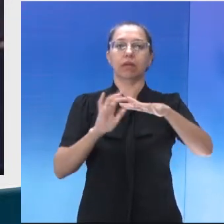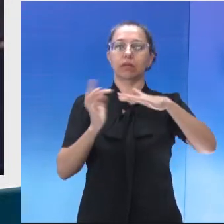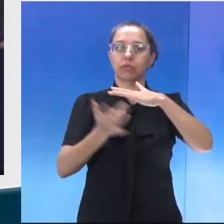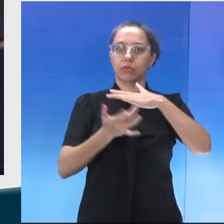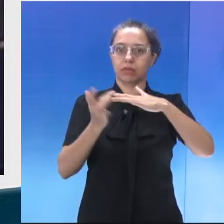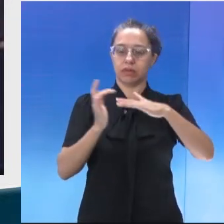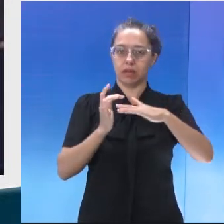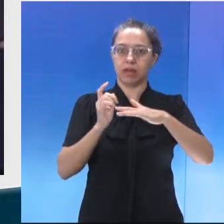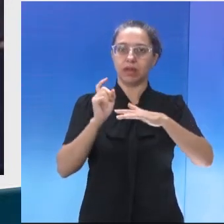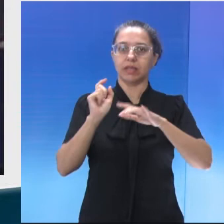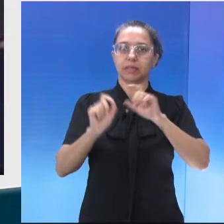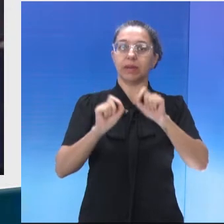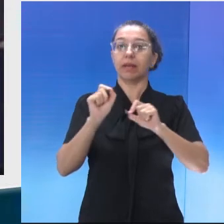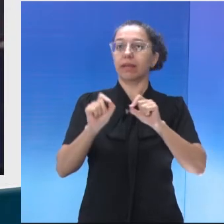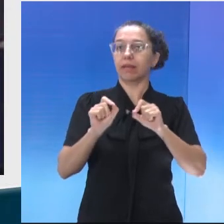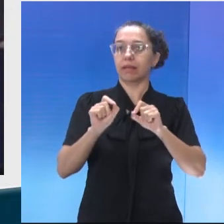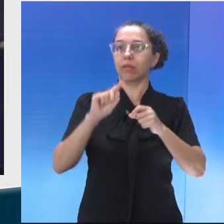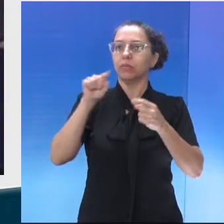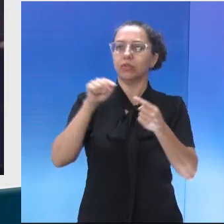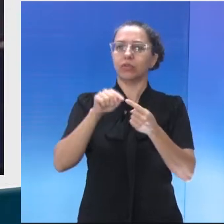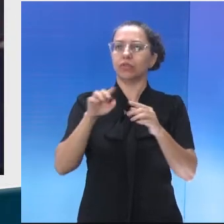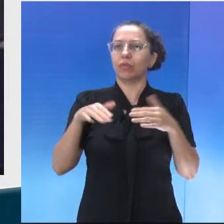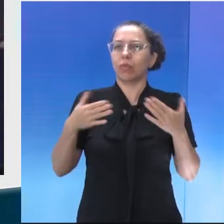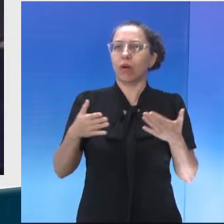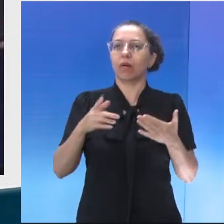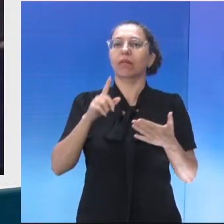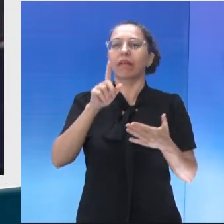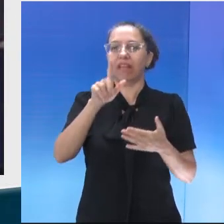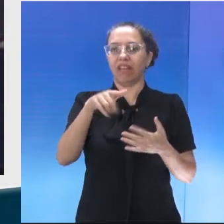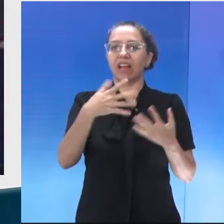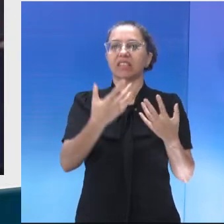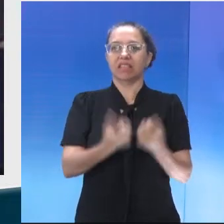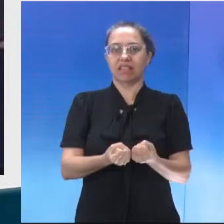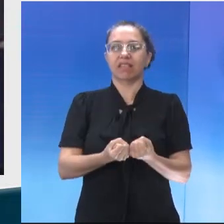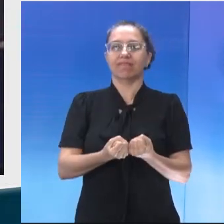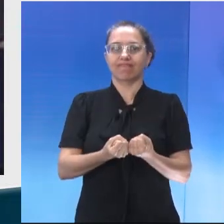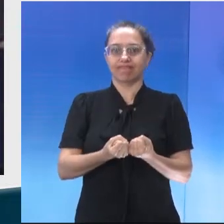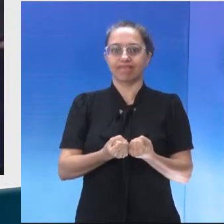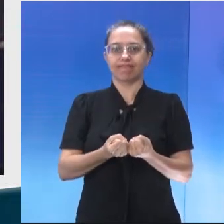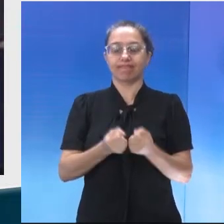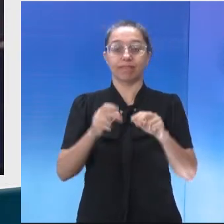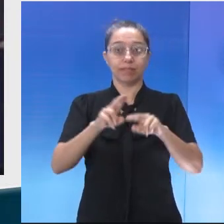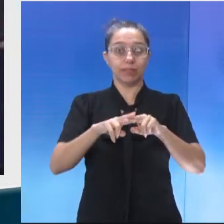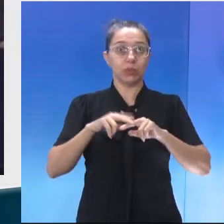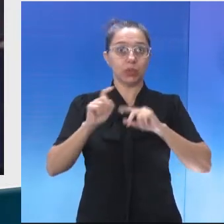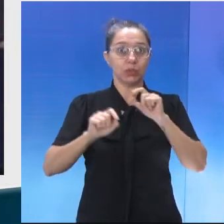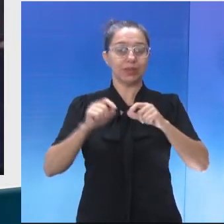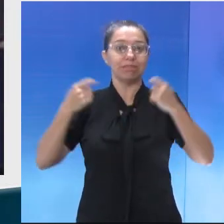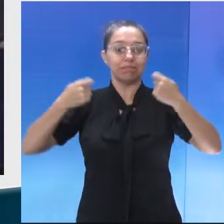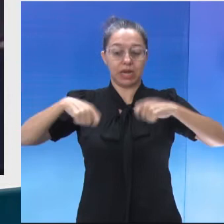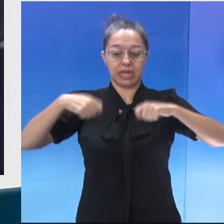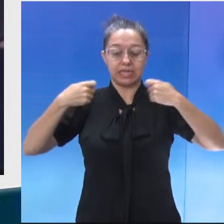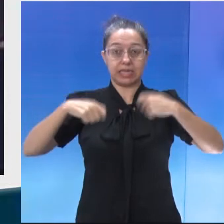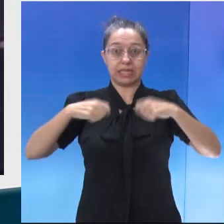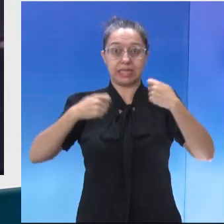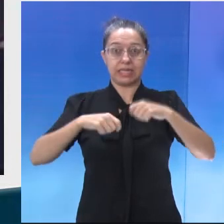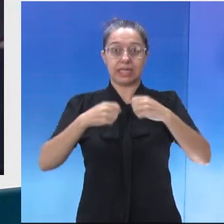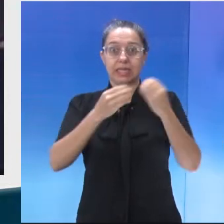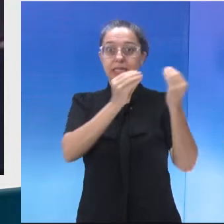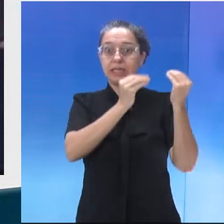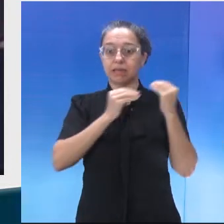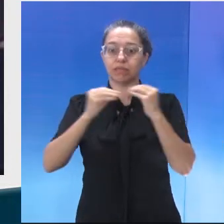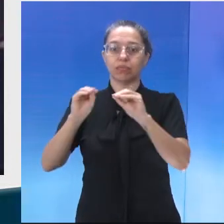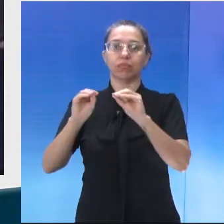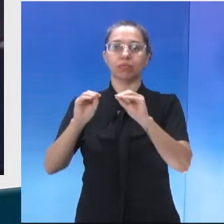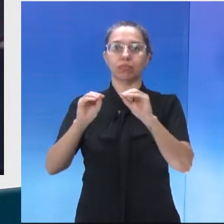para serem aceitas. E tudo que acontece individualmente deve ser compartilhado nas redes sociais. Não é